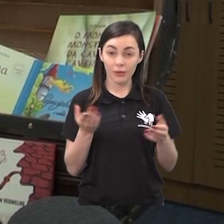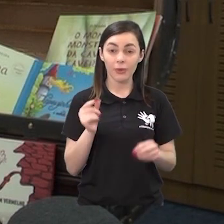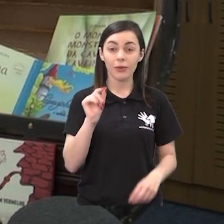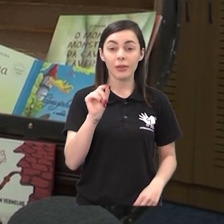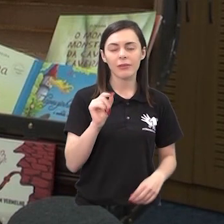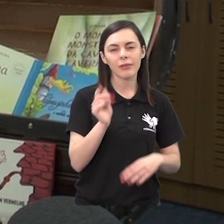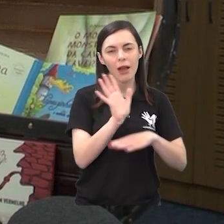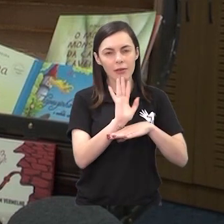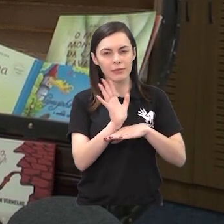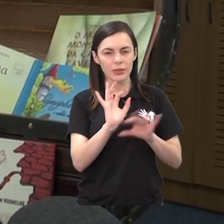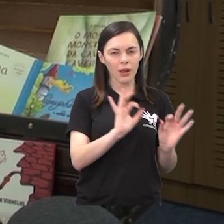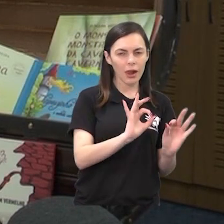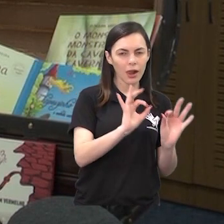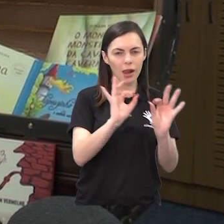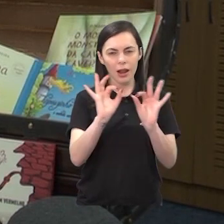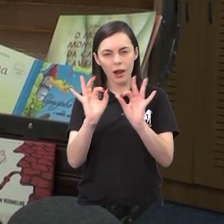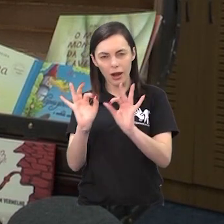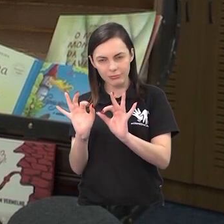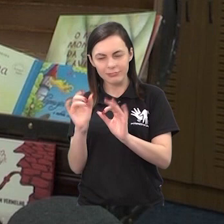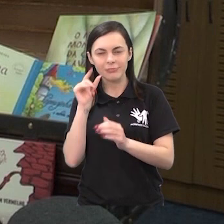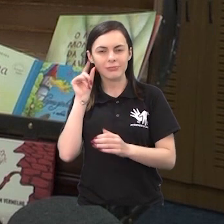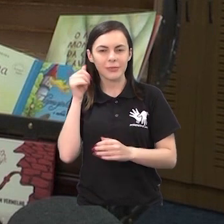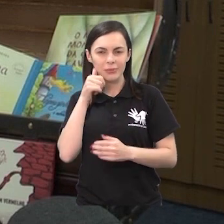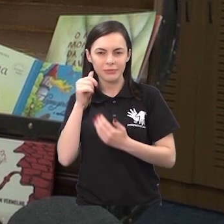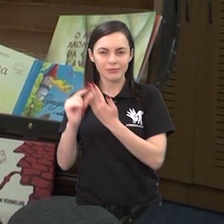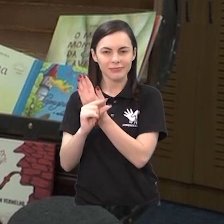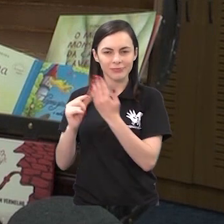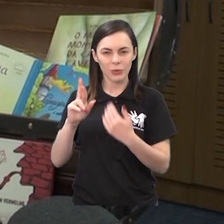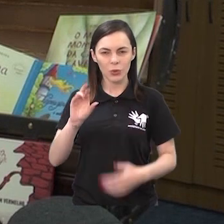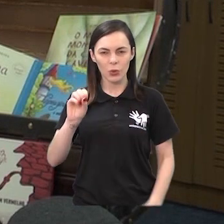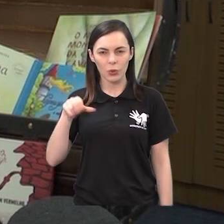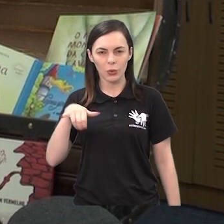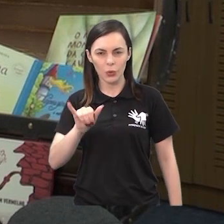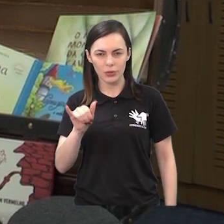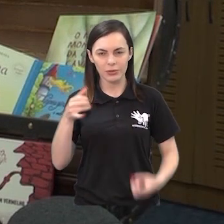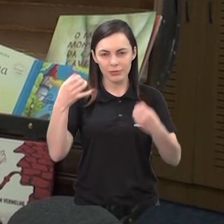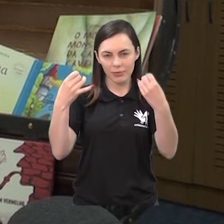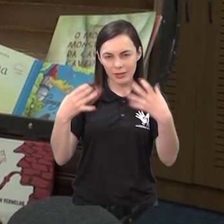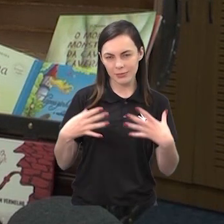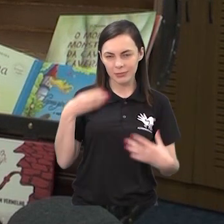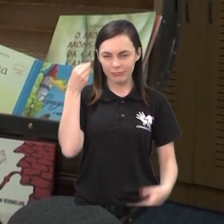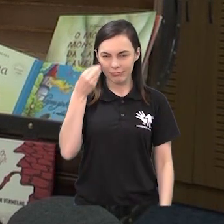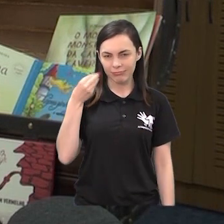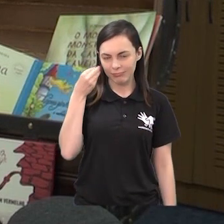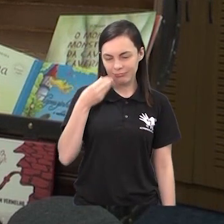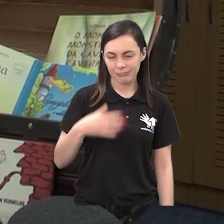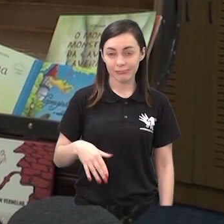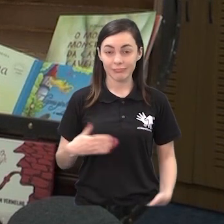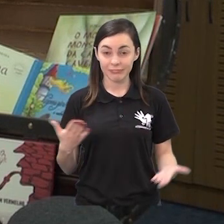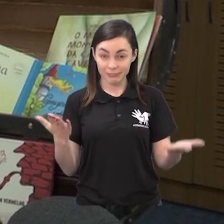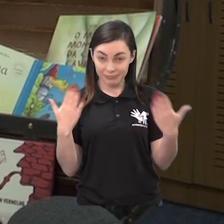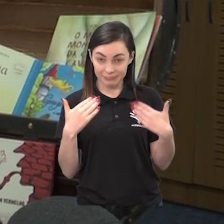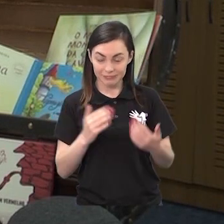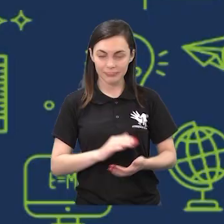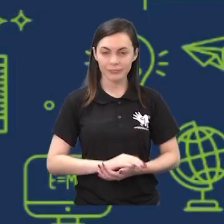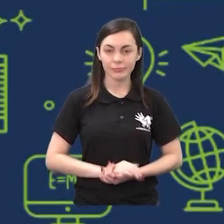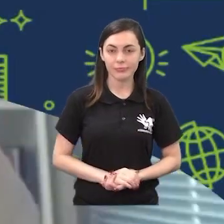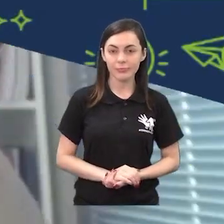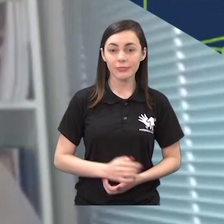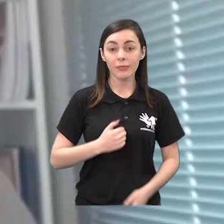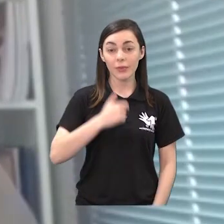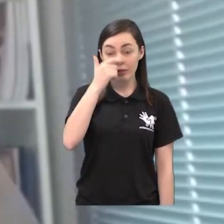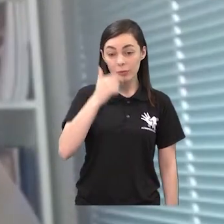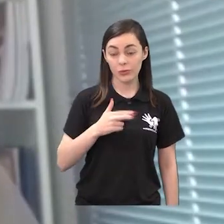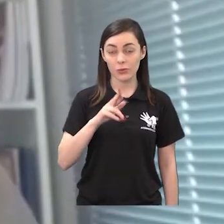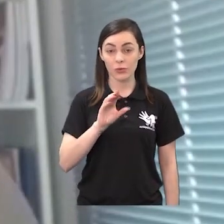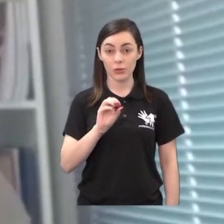então, ver um vídeo da nossa autora Rosi Greca contando um pouquinho mais sobre ela. Vamos ver o vídeo juntos? Eu